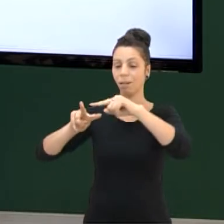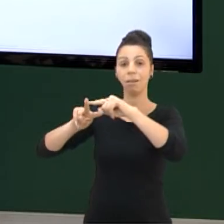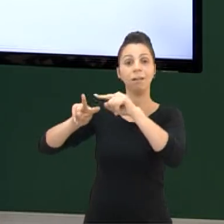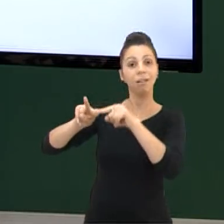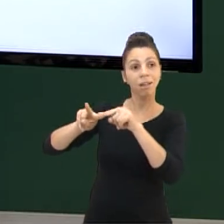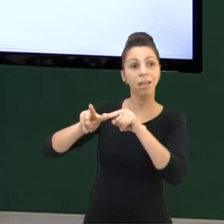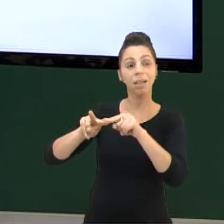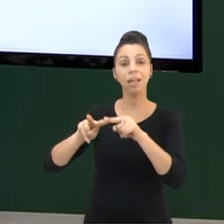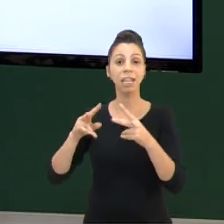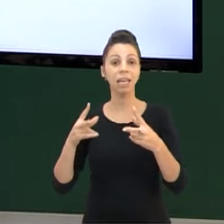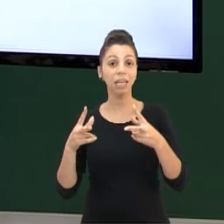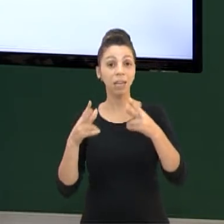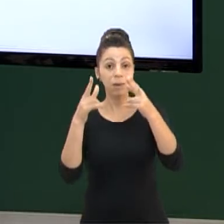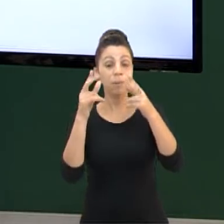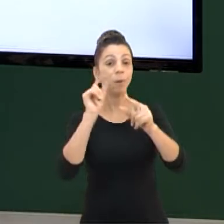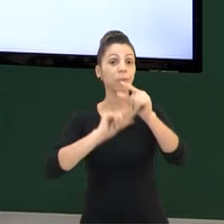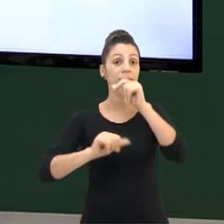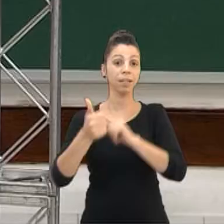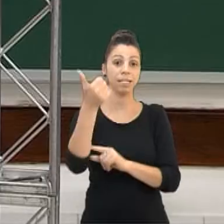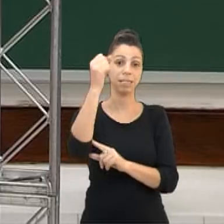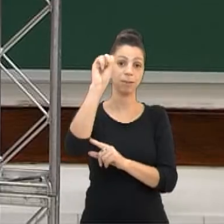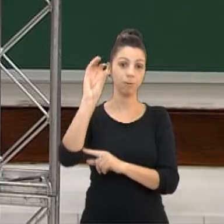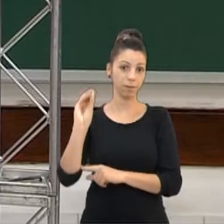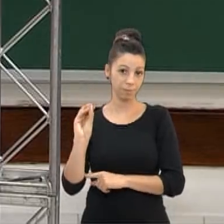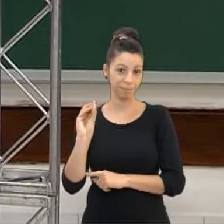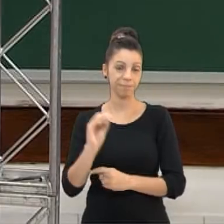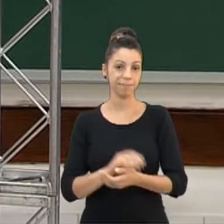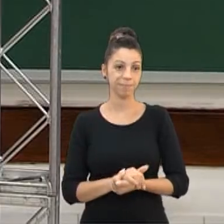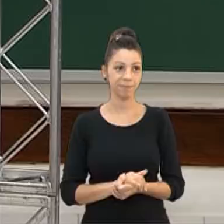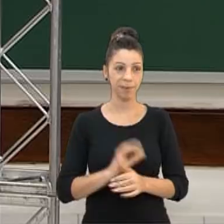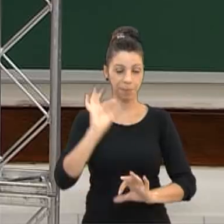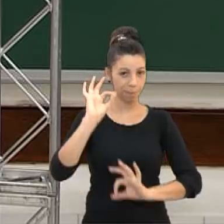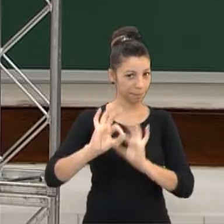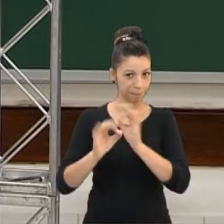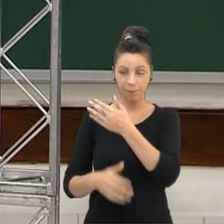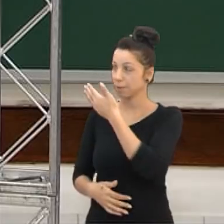igual a 180. Vem comigo que eu já preparei.